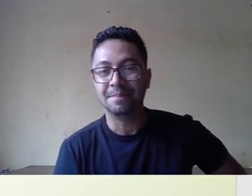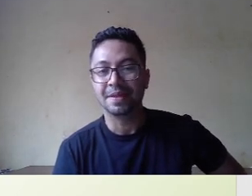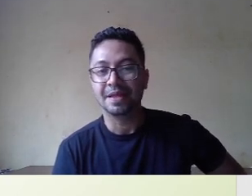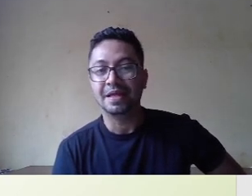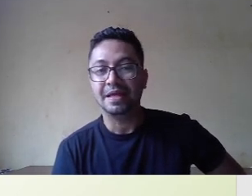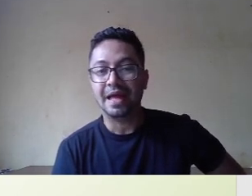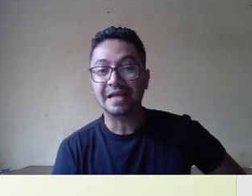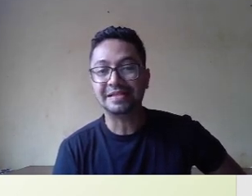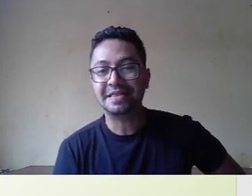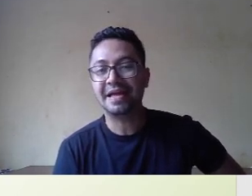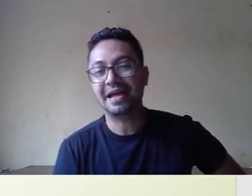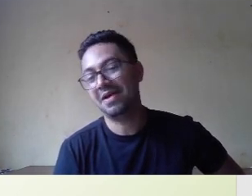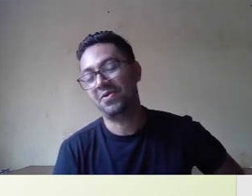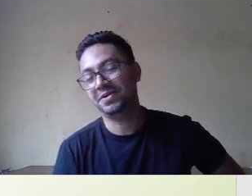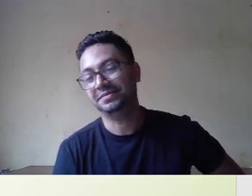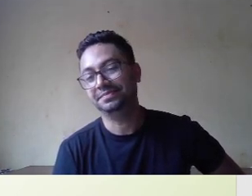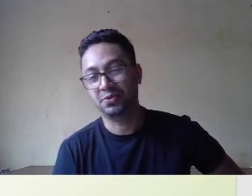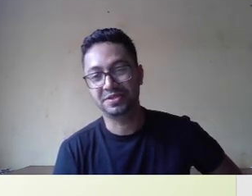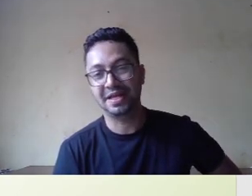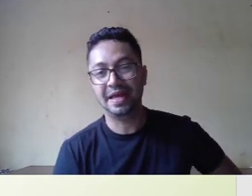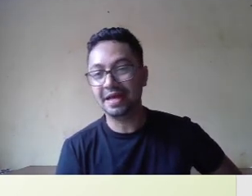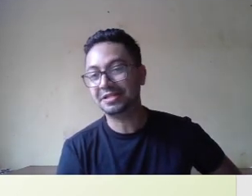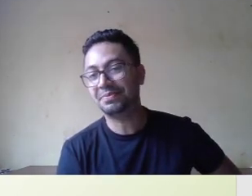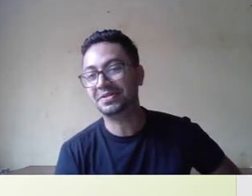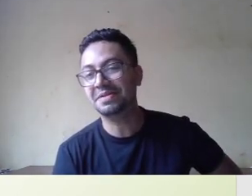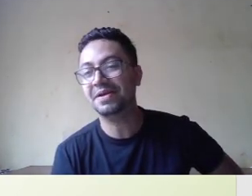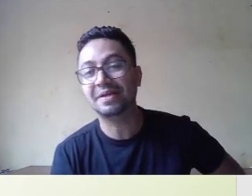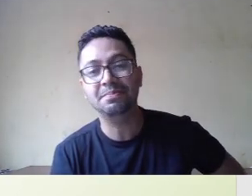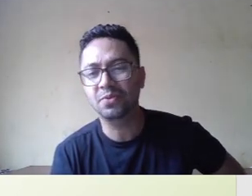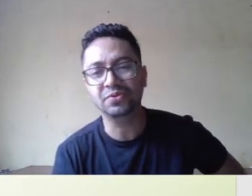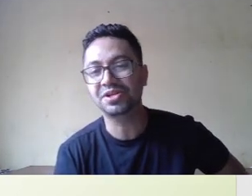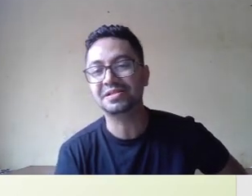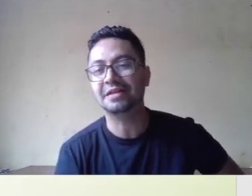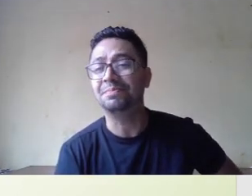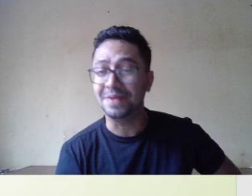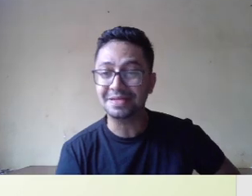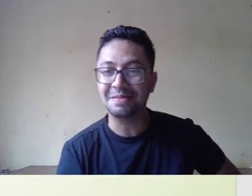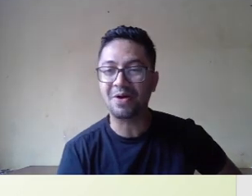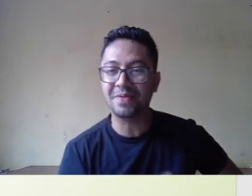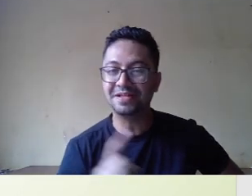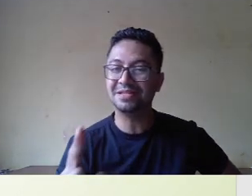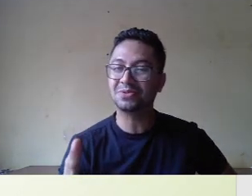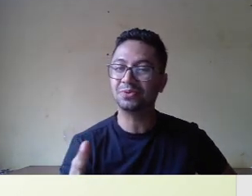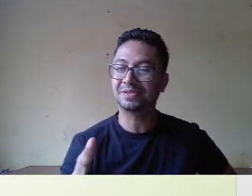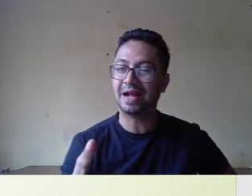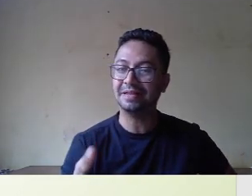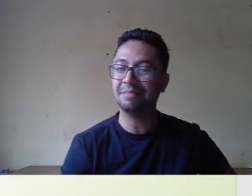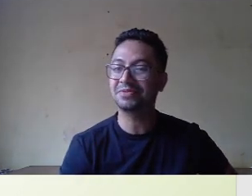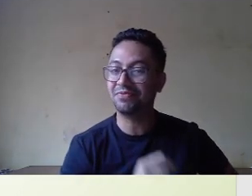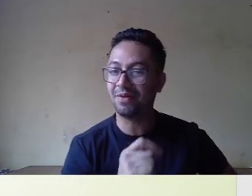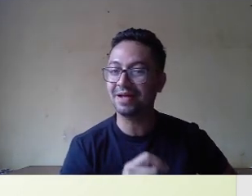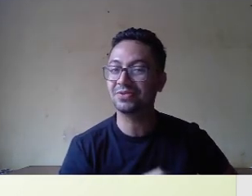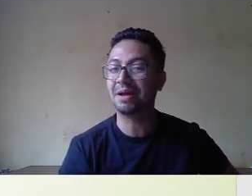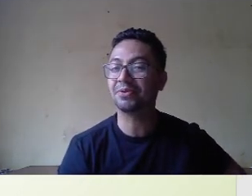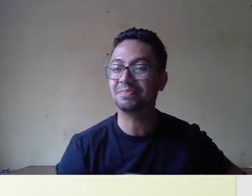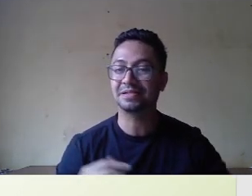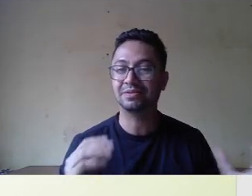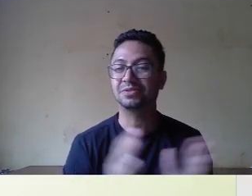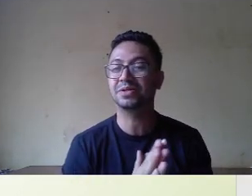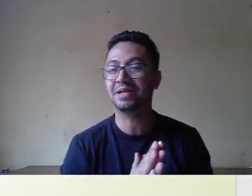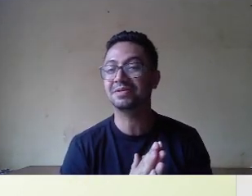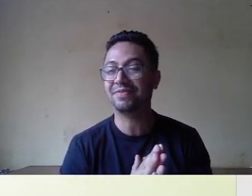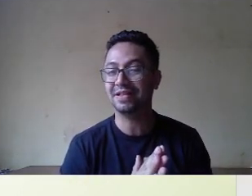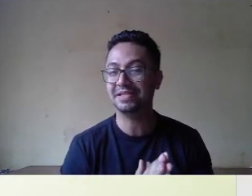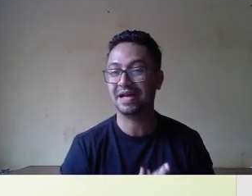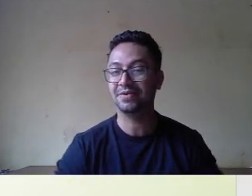sinalizado. Essa ideia é errônea, pois este procedimento é muito utilizado, principalmente em discursos acadêmicos e informais, onde a aproximação